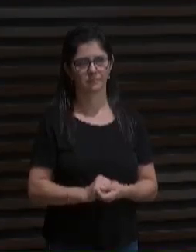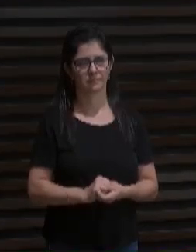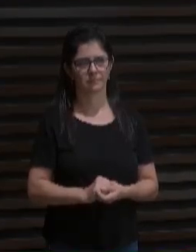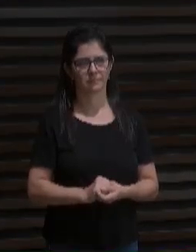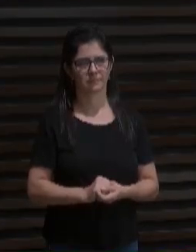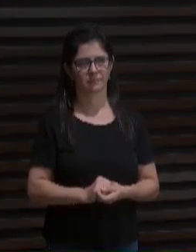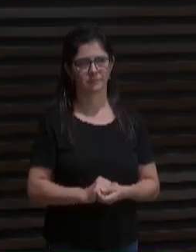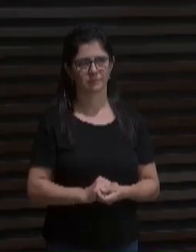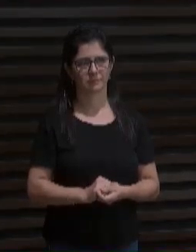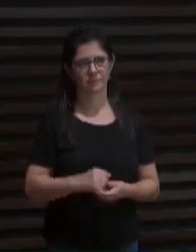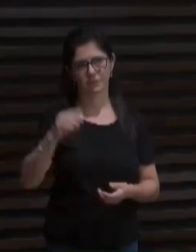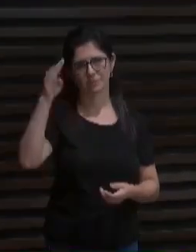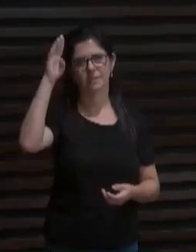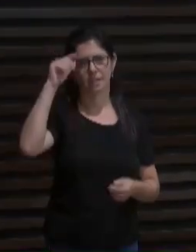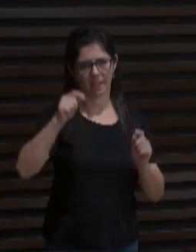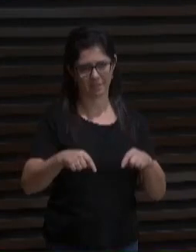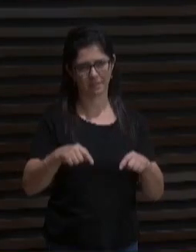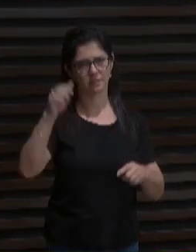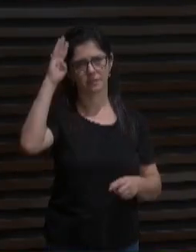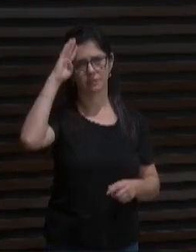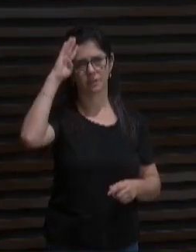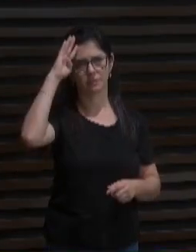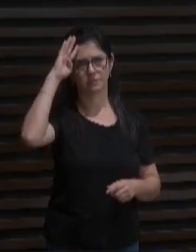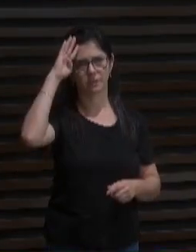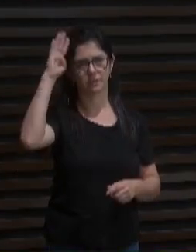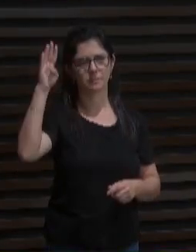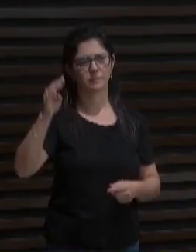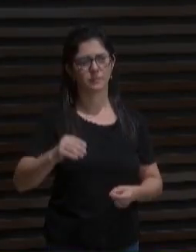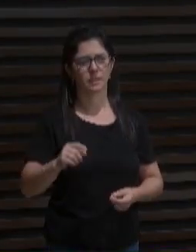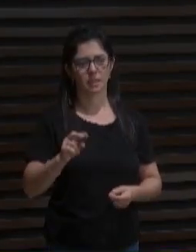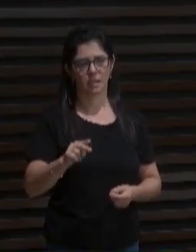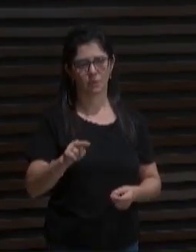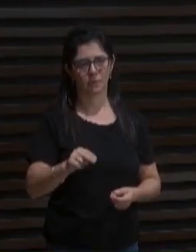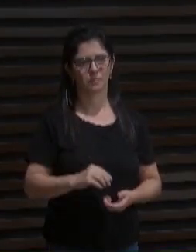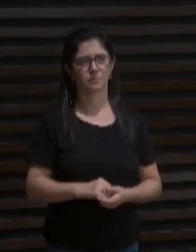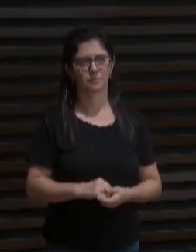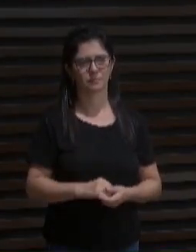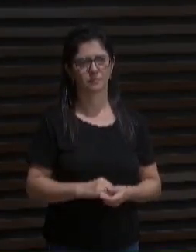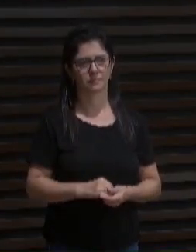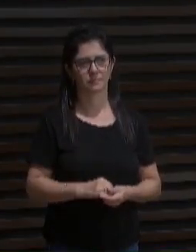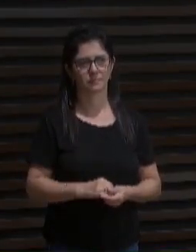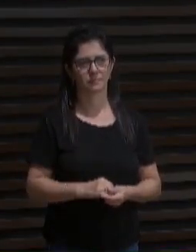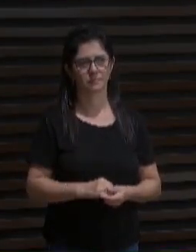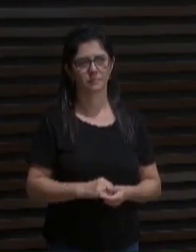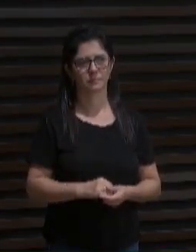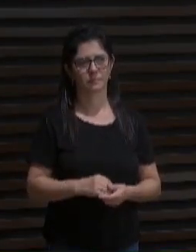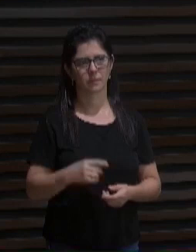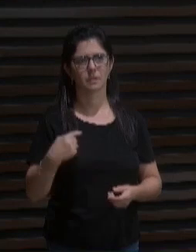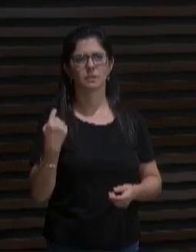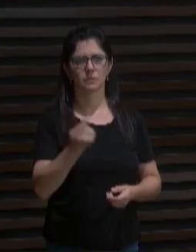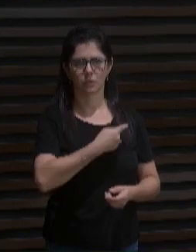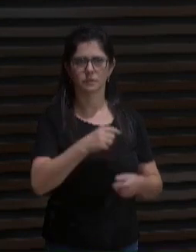É aqui na quarta-feira, é assim. E o Marcos me pediu para fazer assim. Como na quarta-feira. Nós precisamos